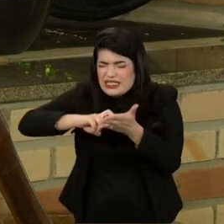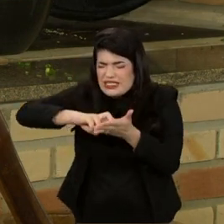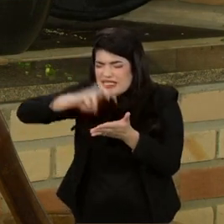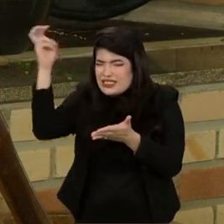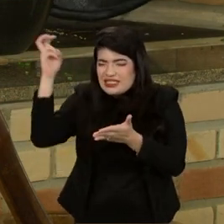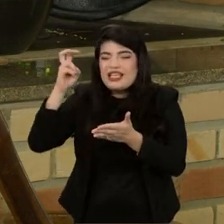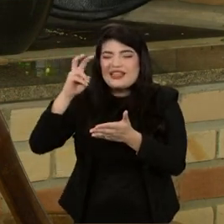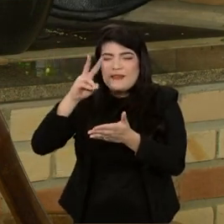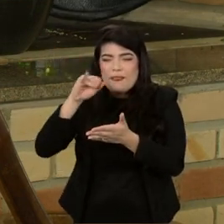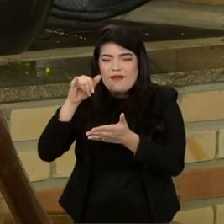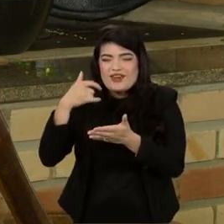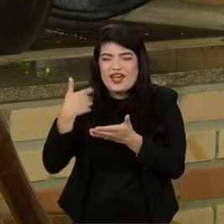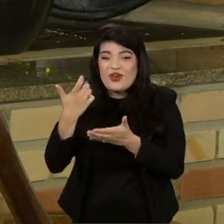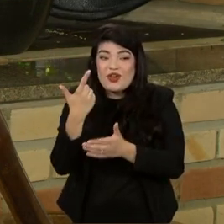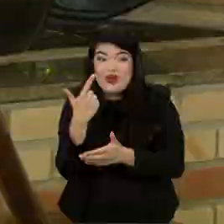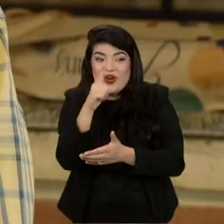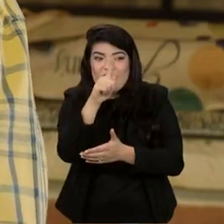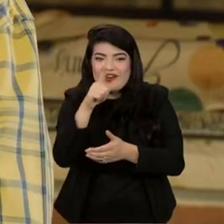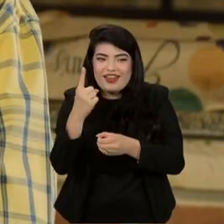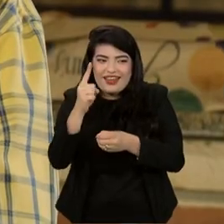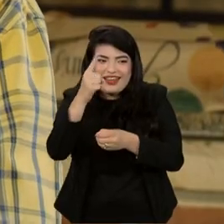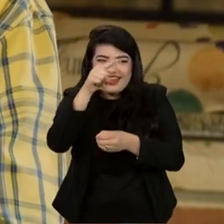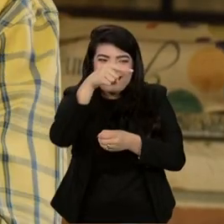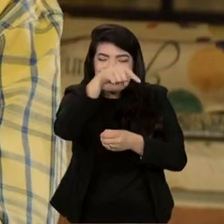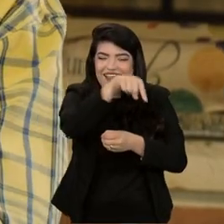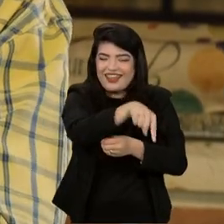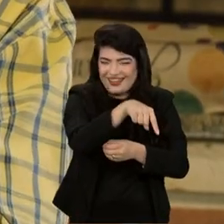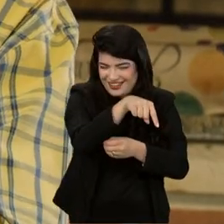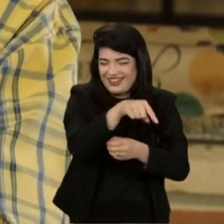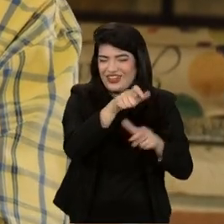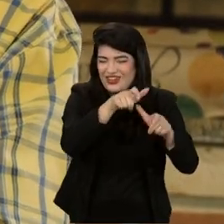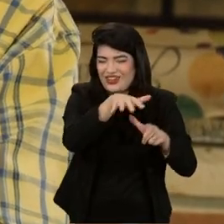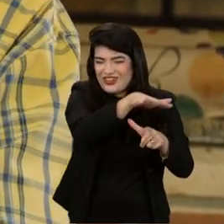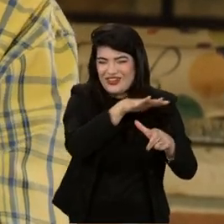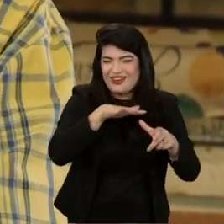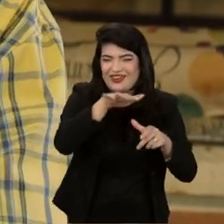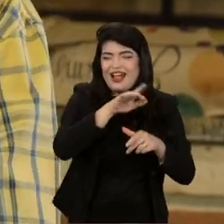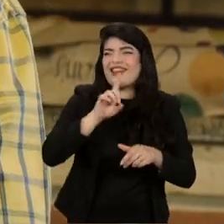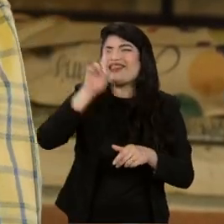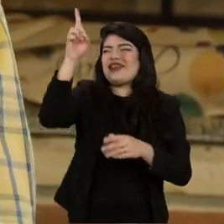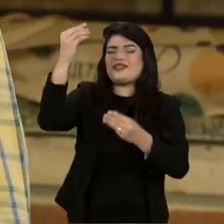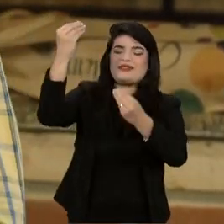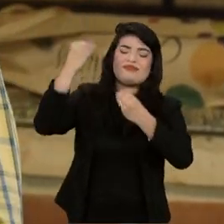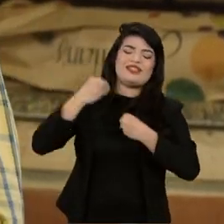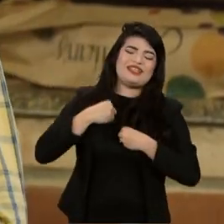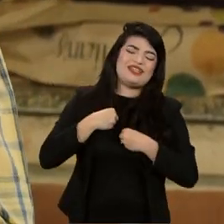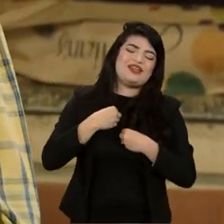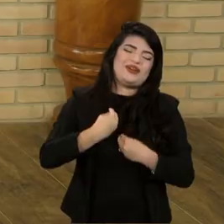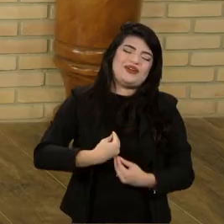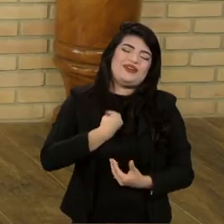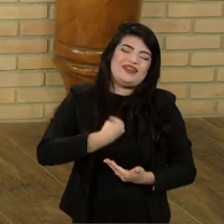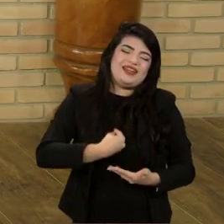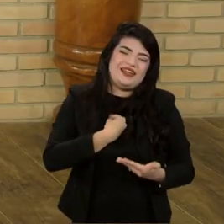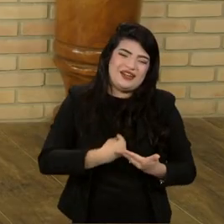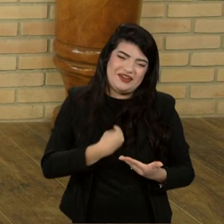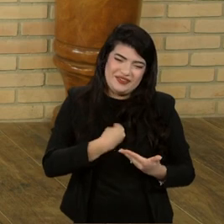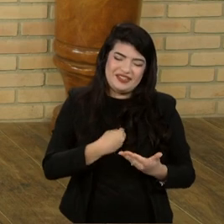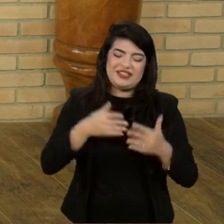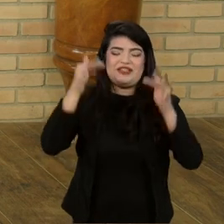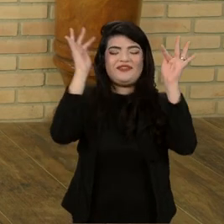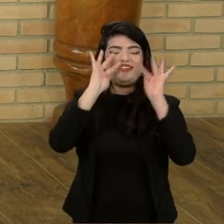cedo, quero estar em piedade. Deus me deu esse destino e